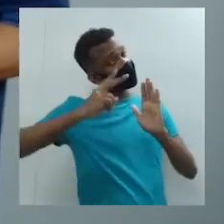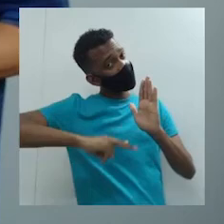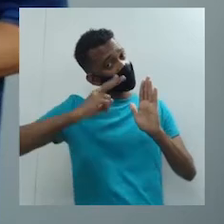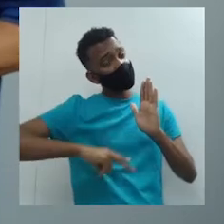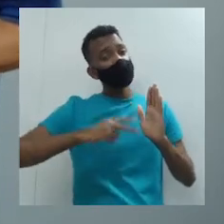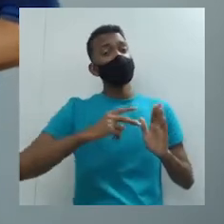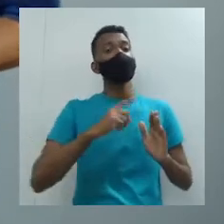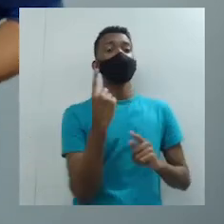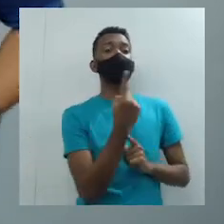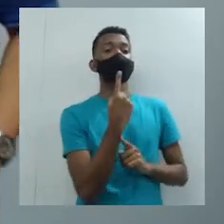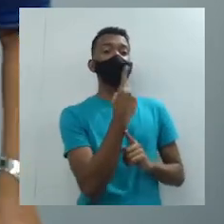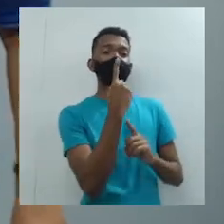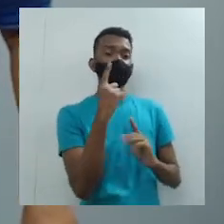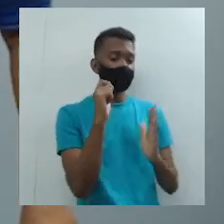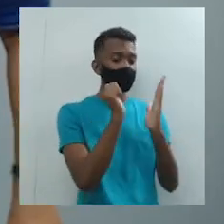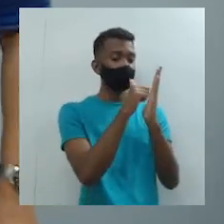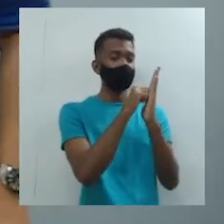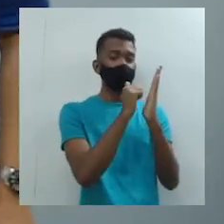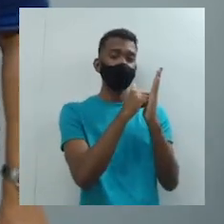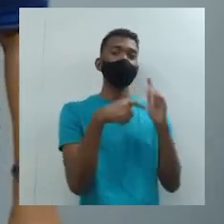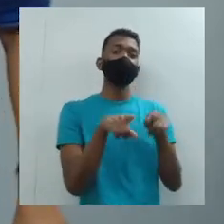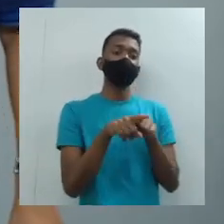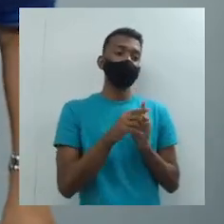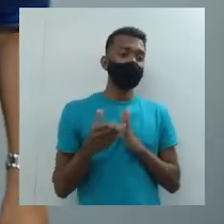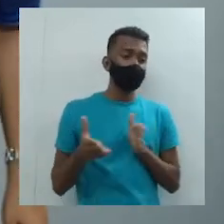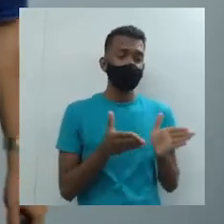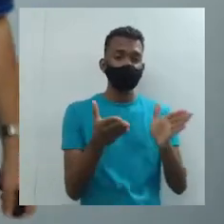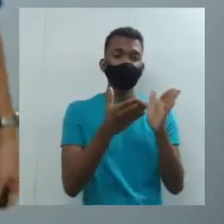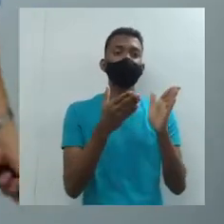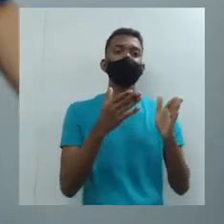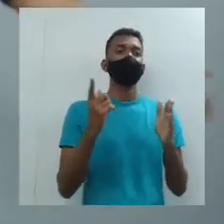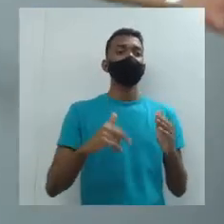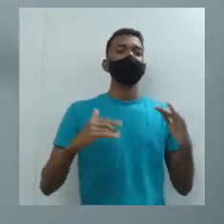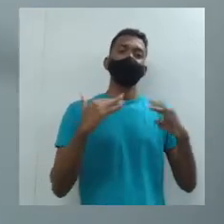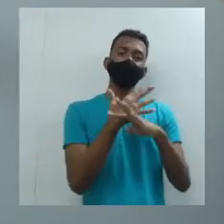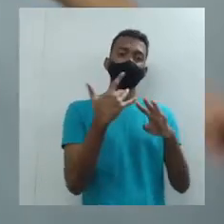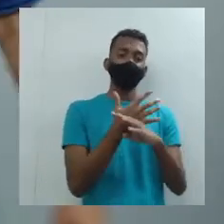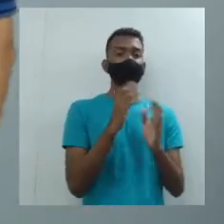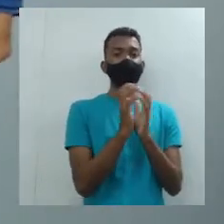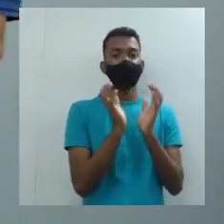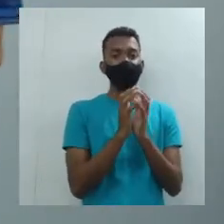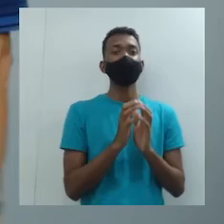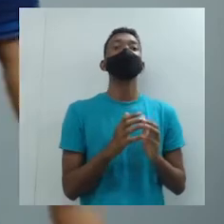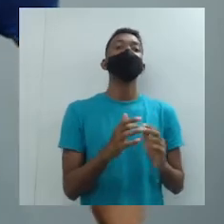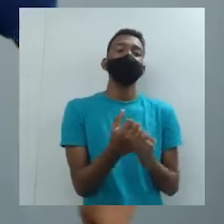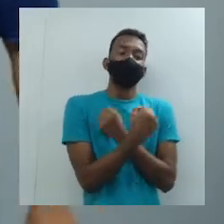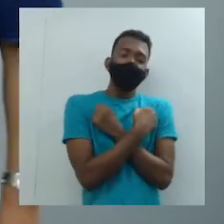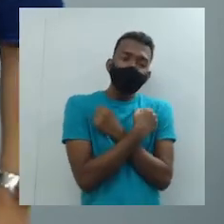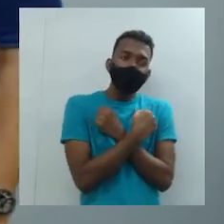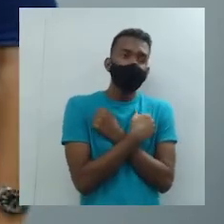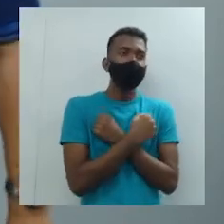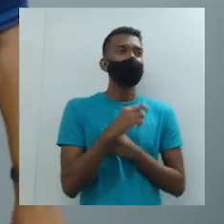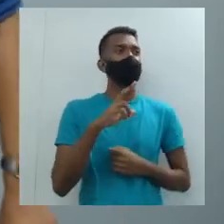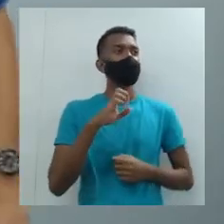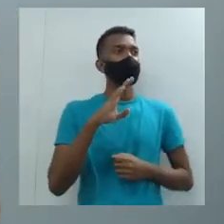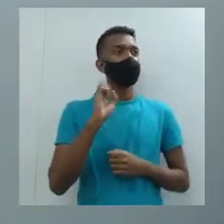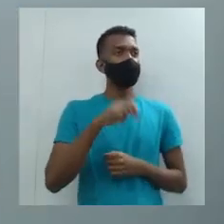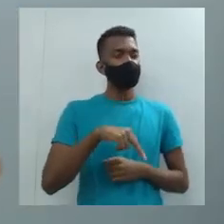Sua Porta, professor Robson, e o Guia Prático da Cidade do Recife. Então, um forte abraço, professor Robson,